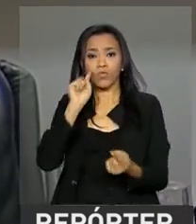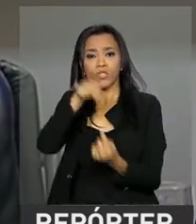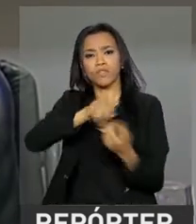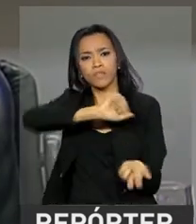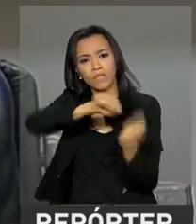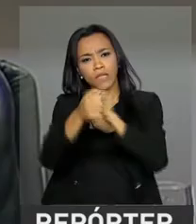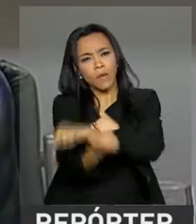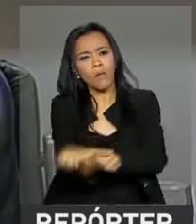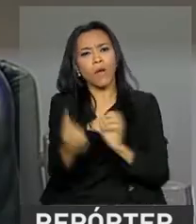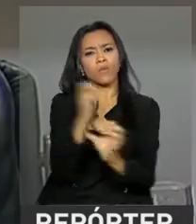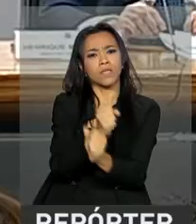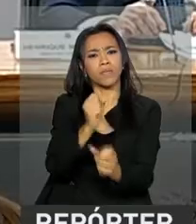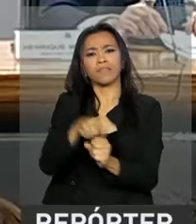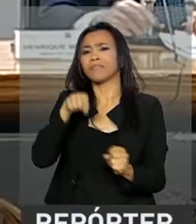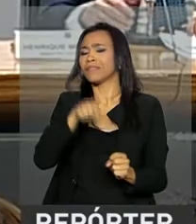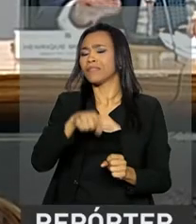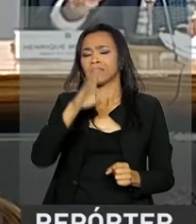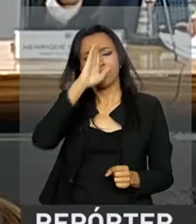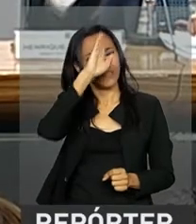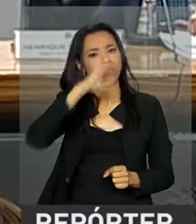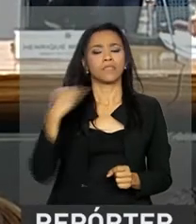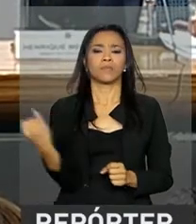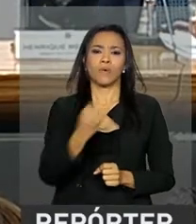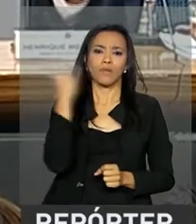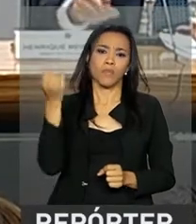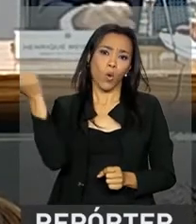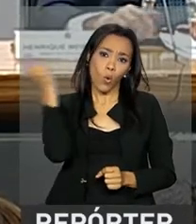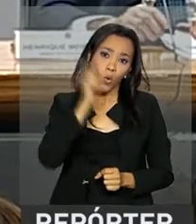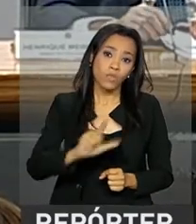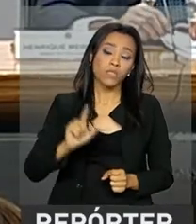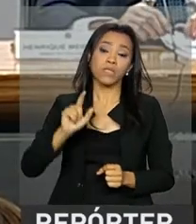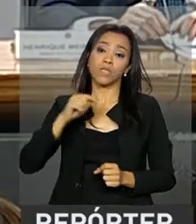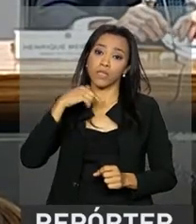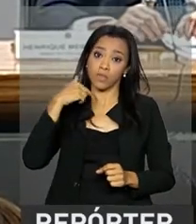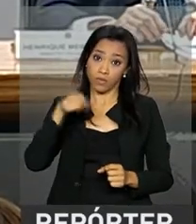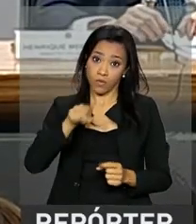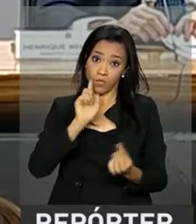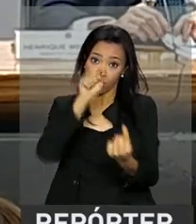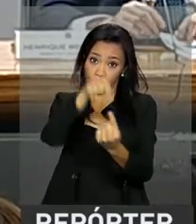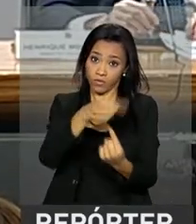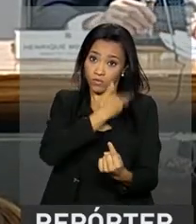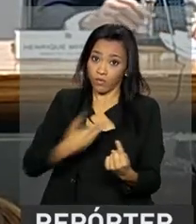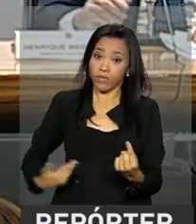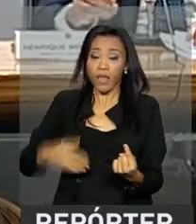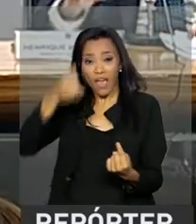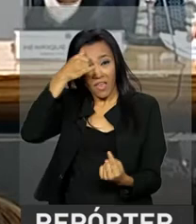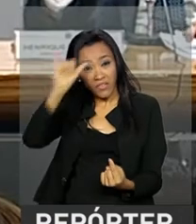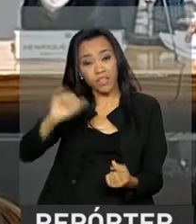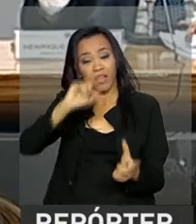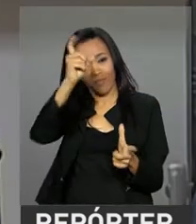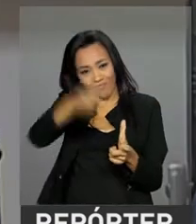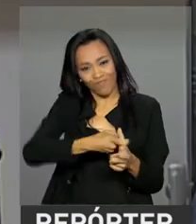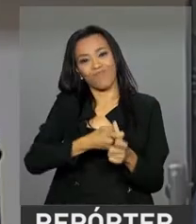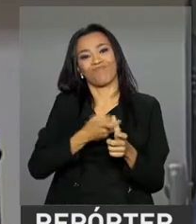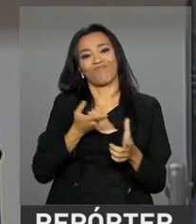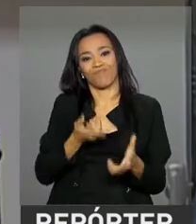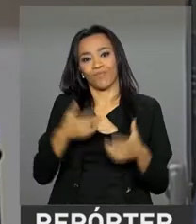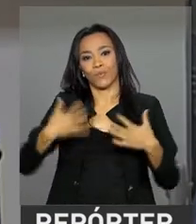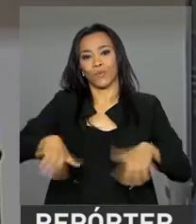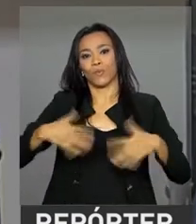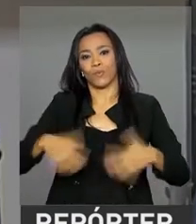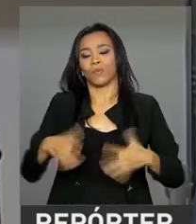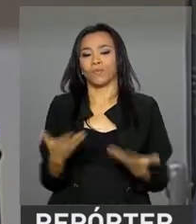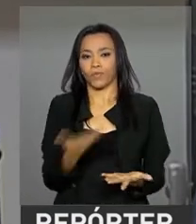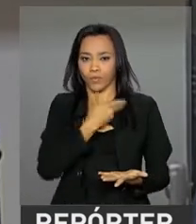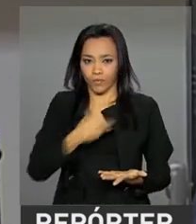fundamentais para alcançar uma das prioridades do governo evitar o aumento da dívida pública o importante